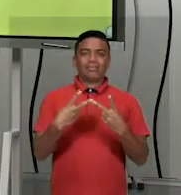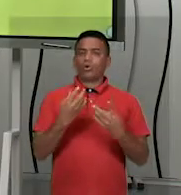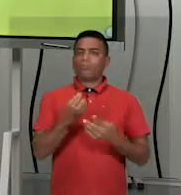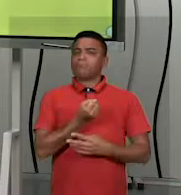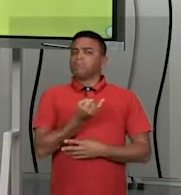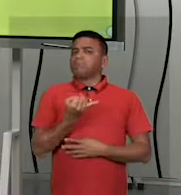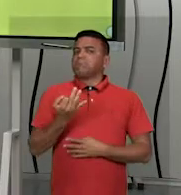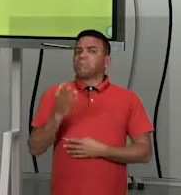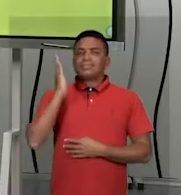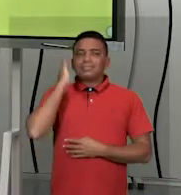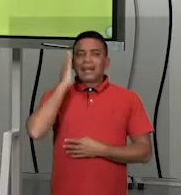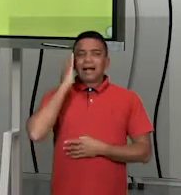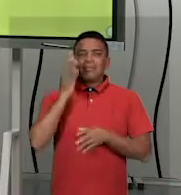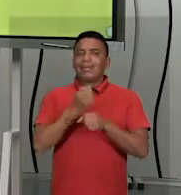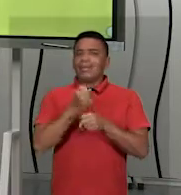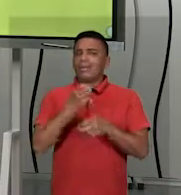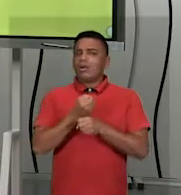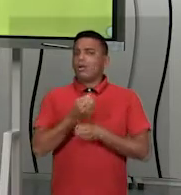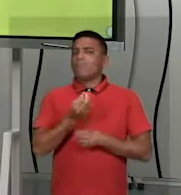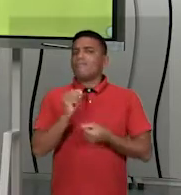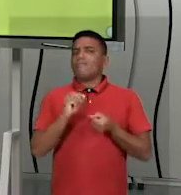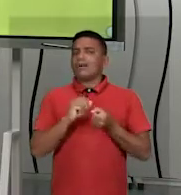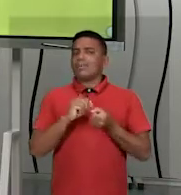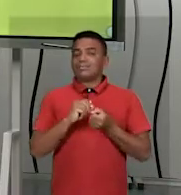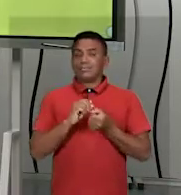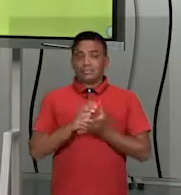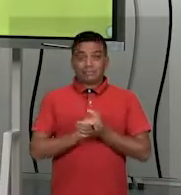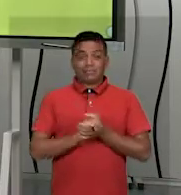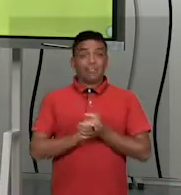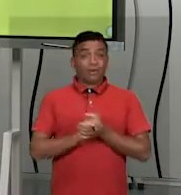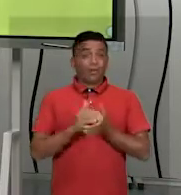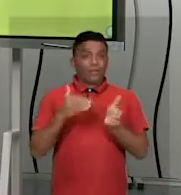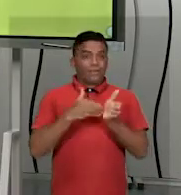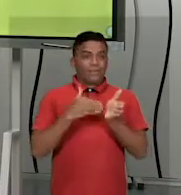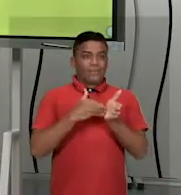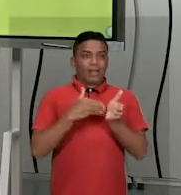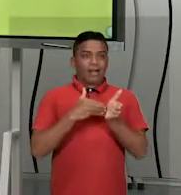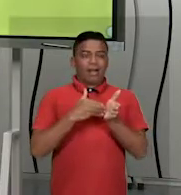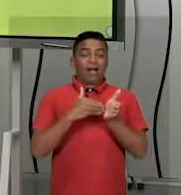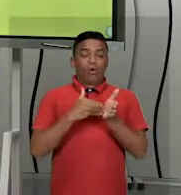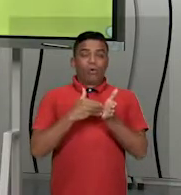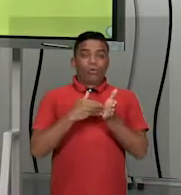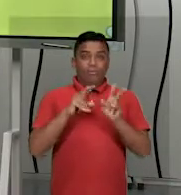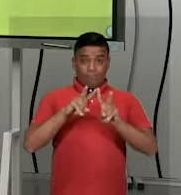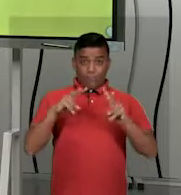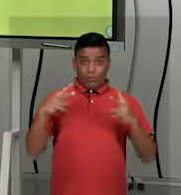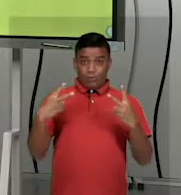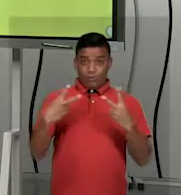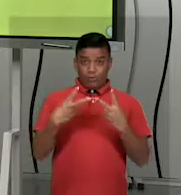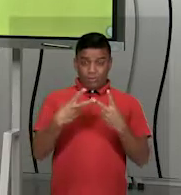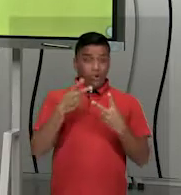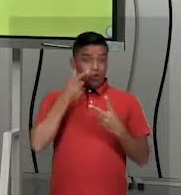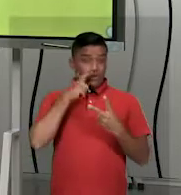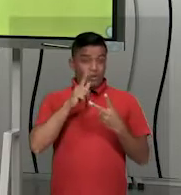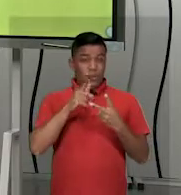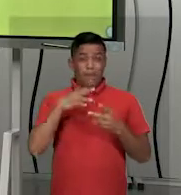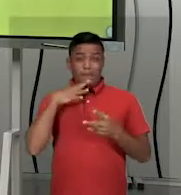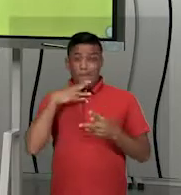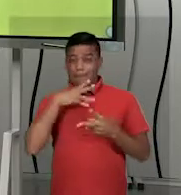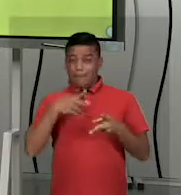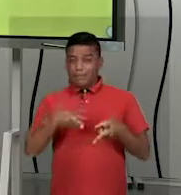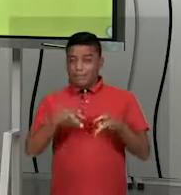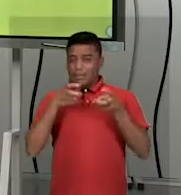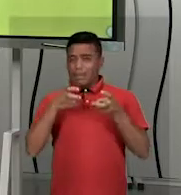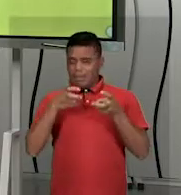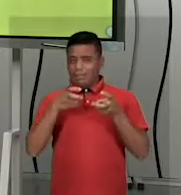dessa subtração. Eu tenho o volume final, que é a quantidade de volume que eu consegui medir aqui no momento